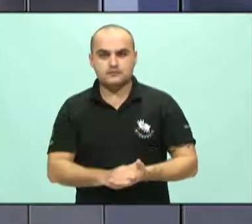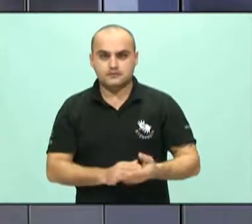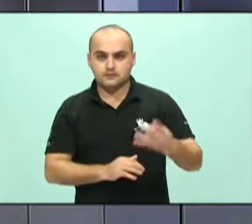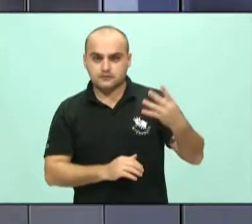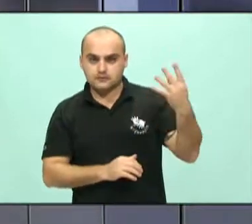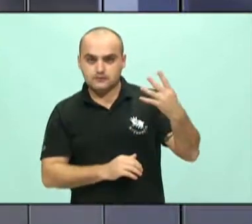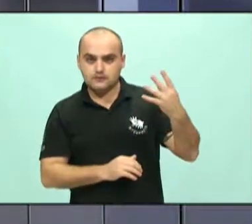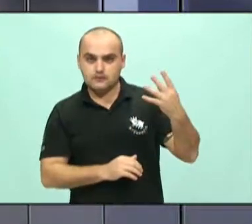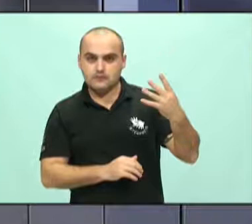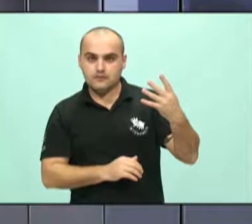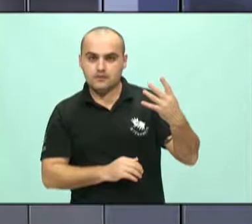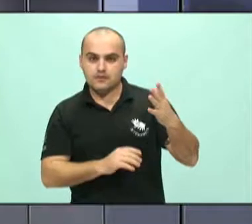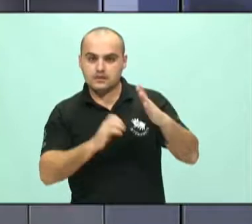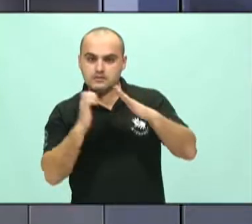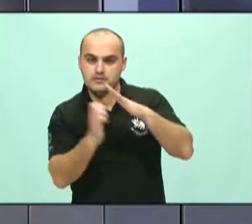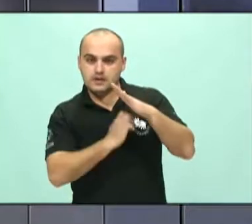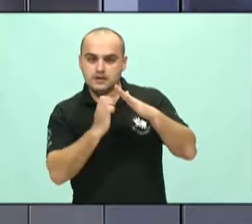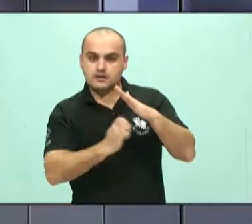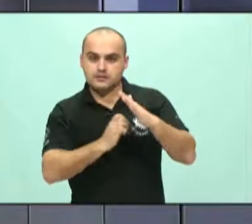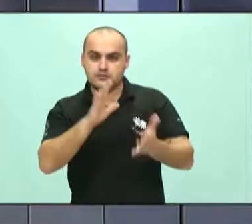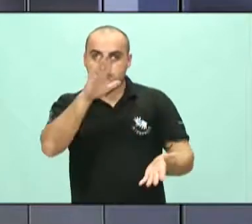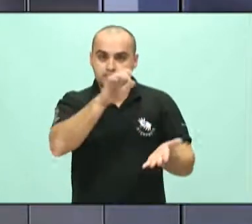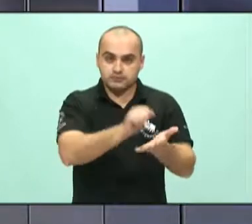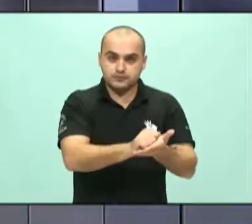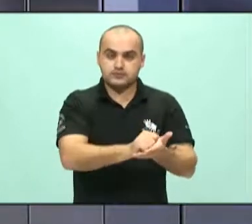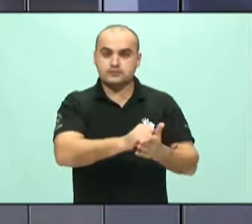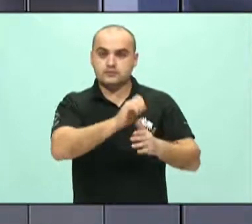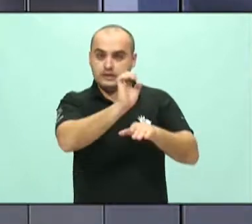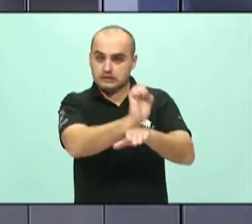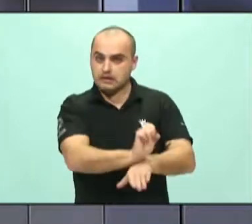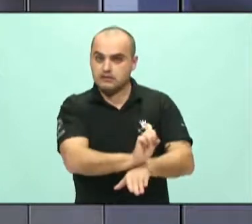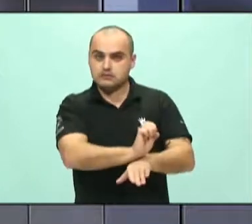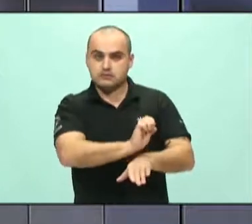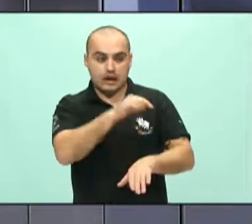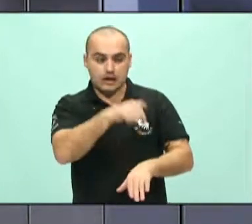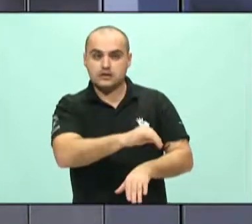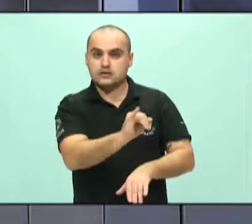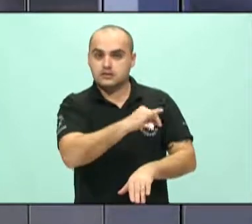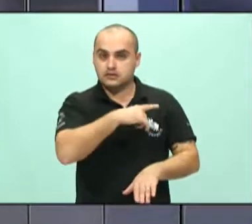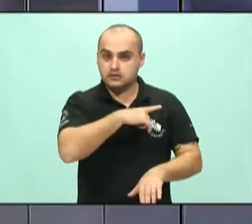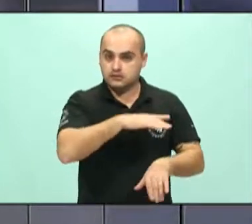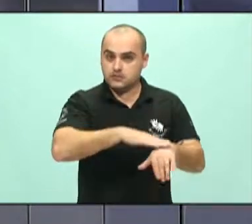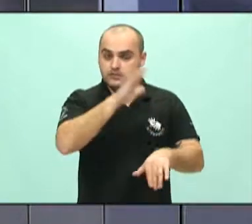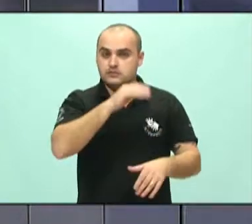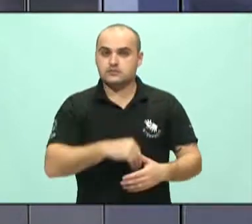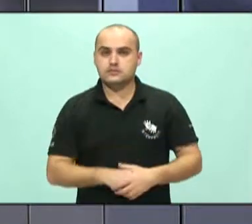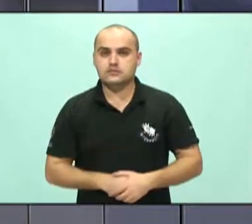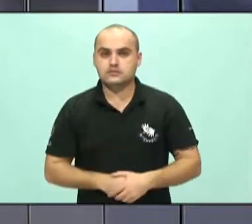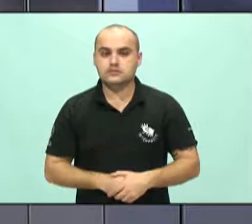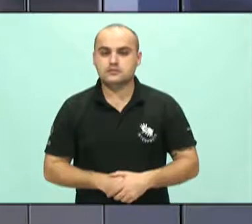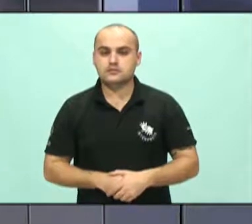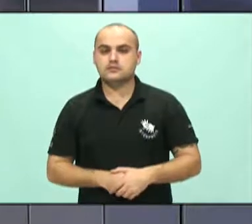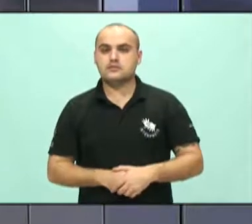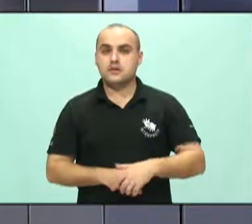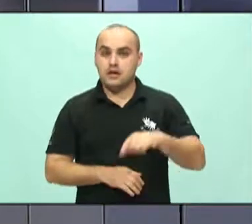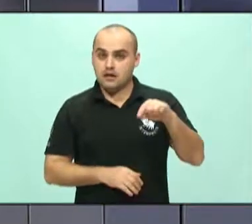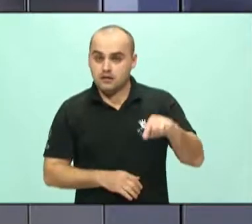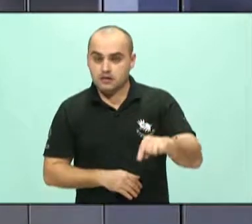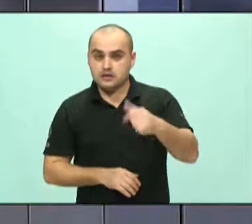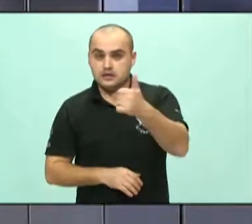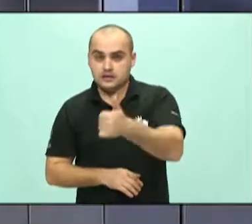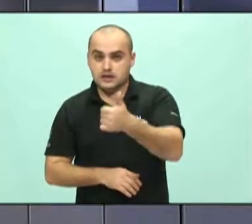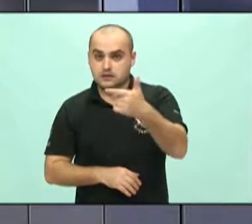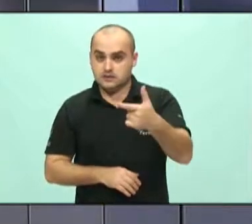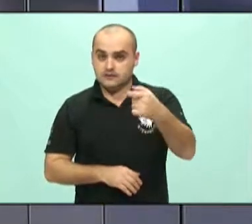de empresas registradas no estado. Nós estamos classificados entre os